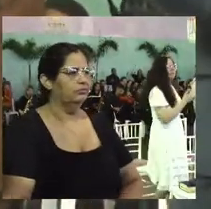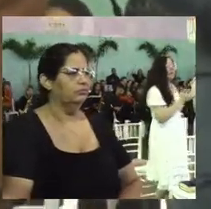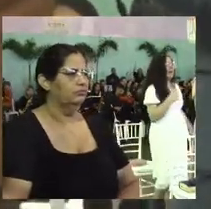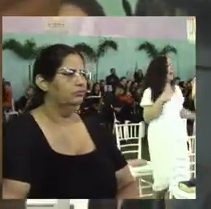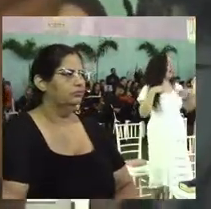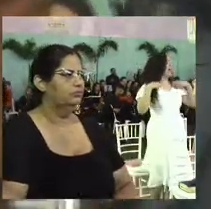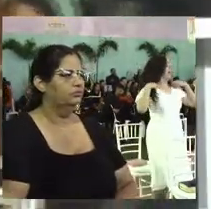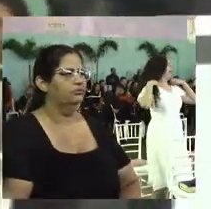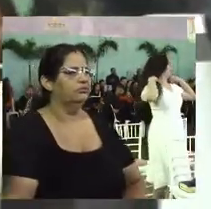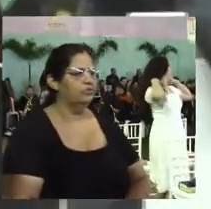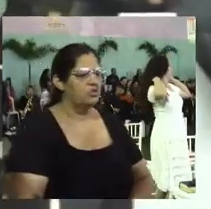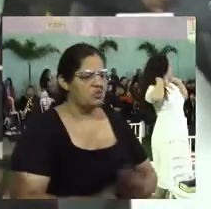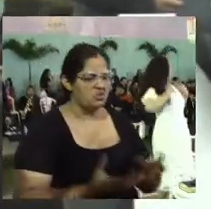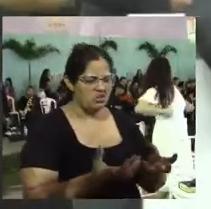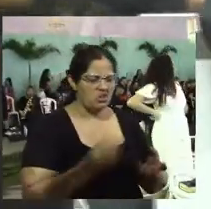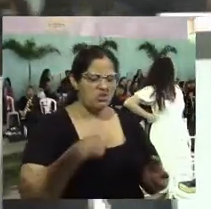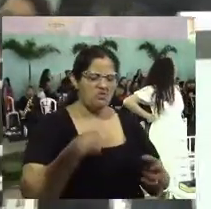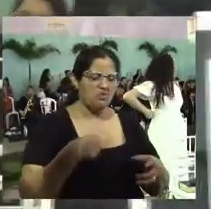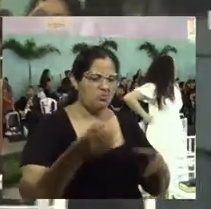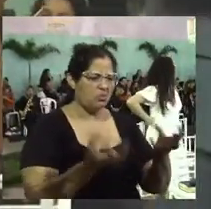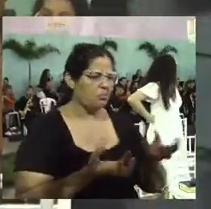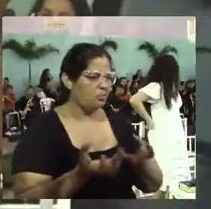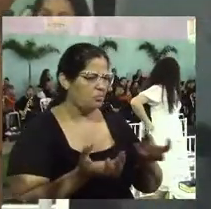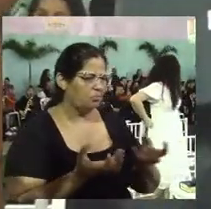eu vou me preparar